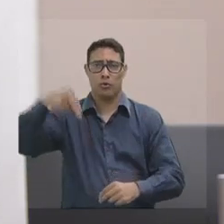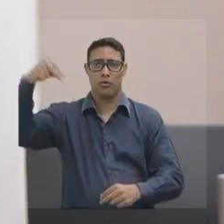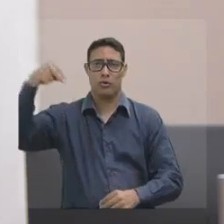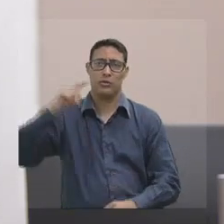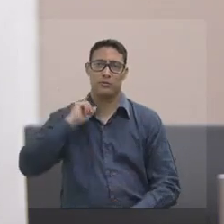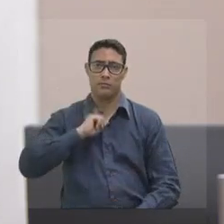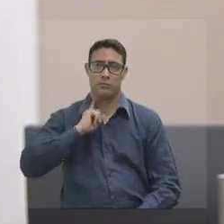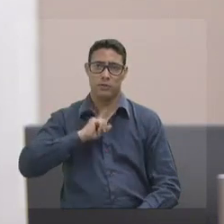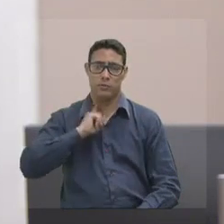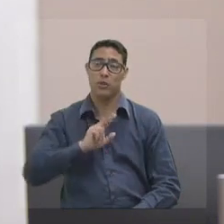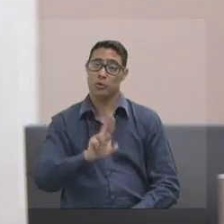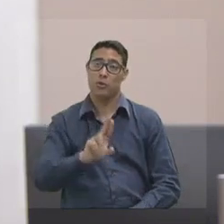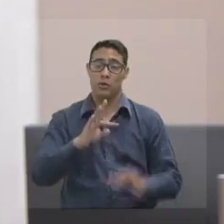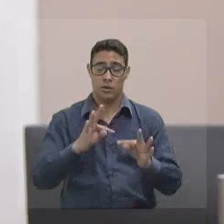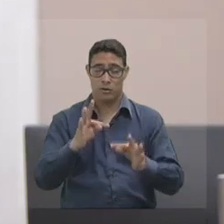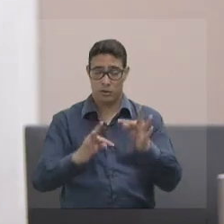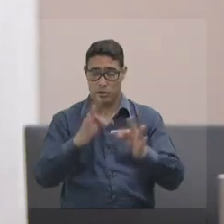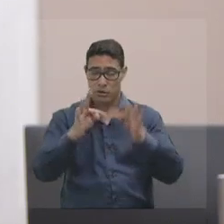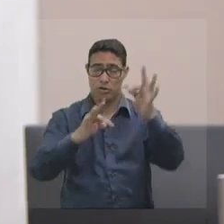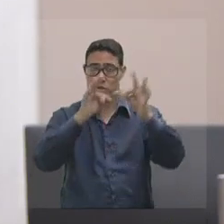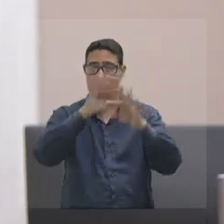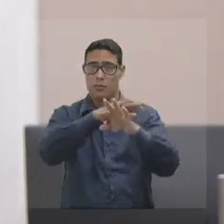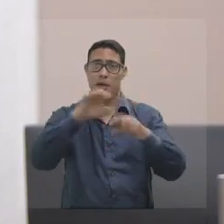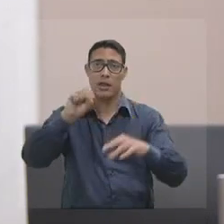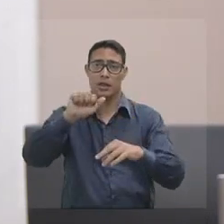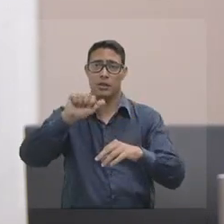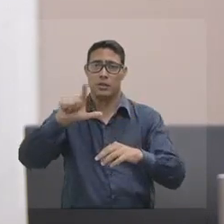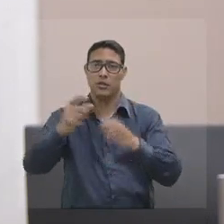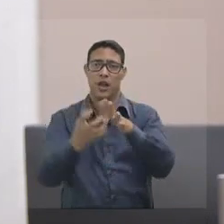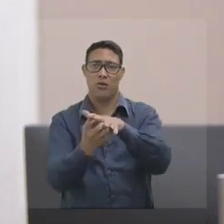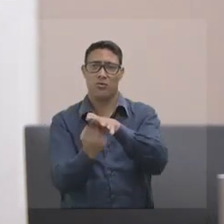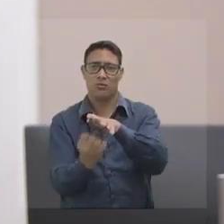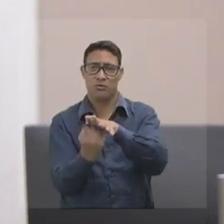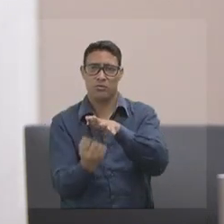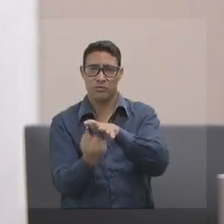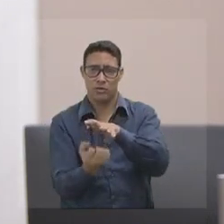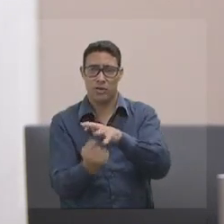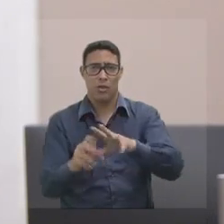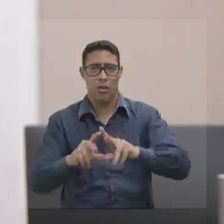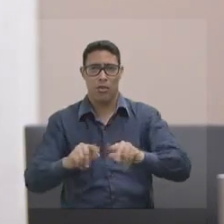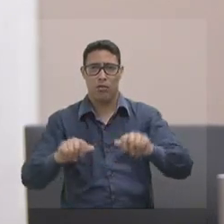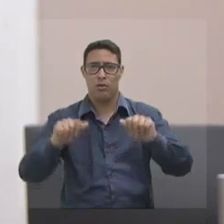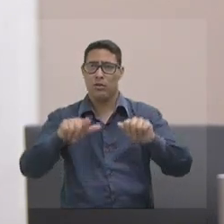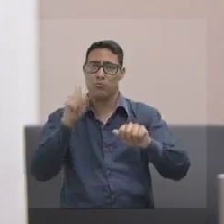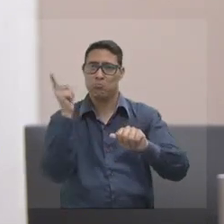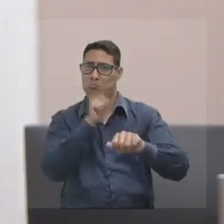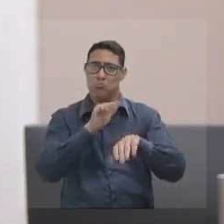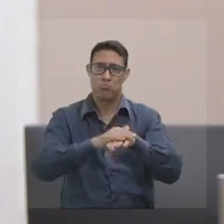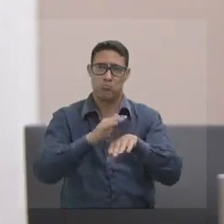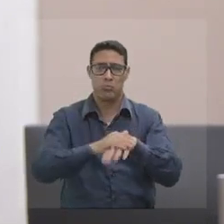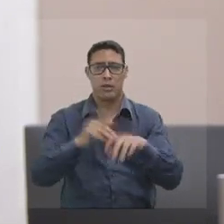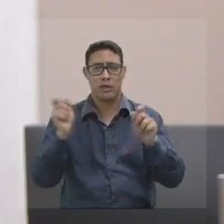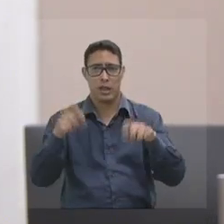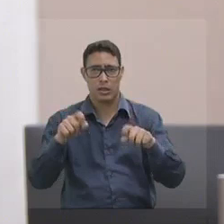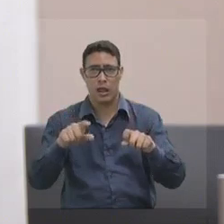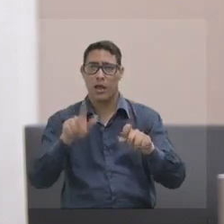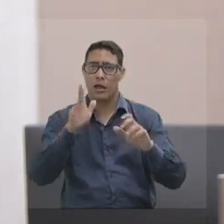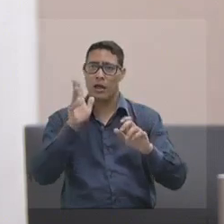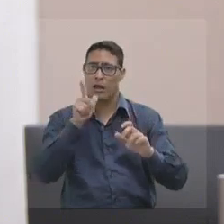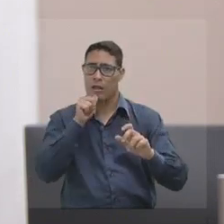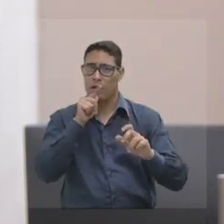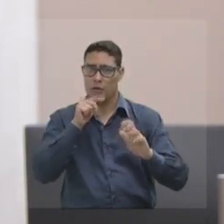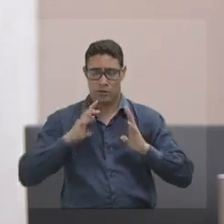utilizada para dessalinização de Poços tubulares a gente consegue trazer aí a potabilidade e